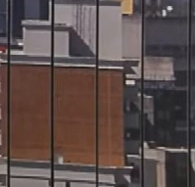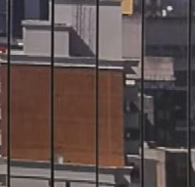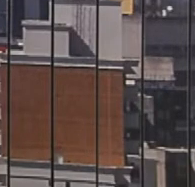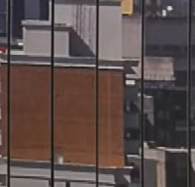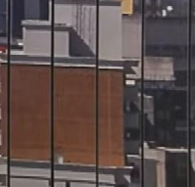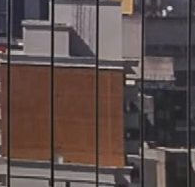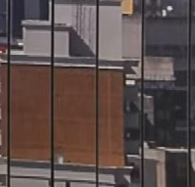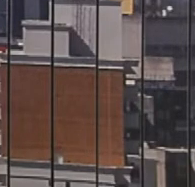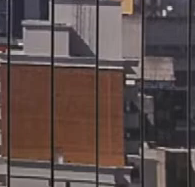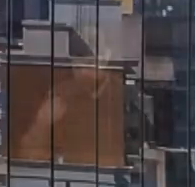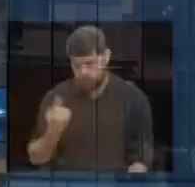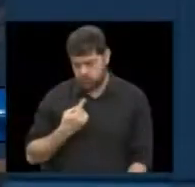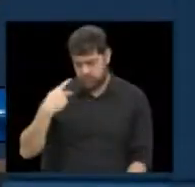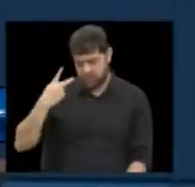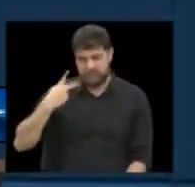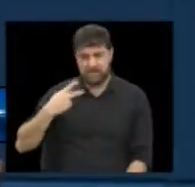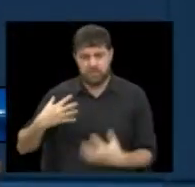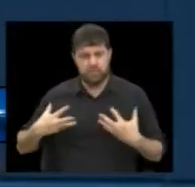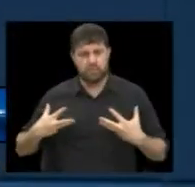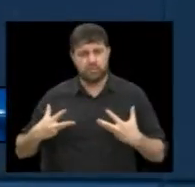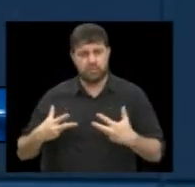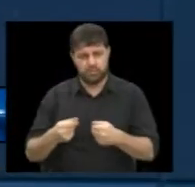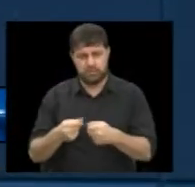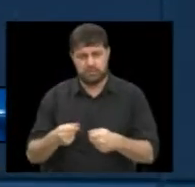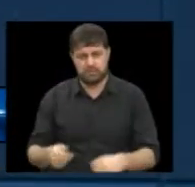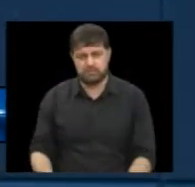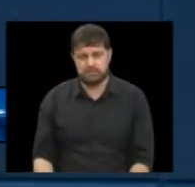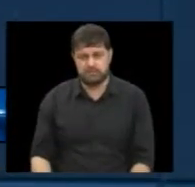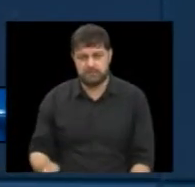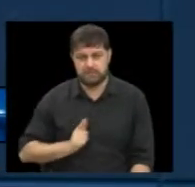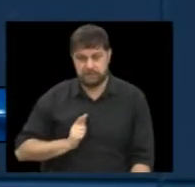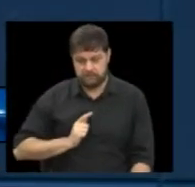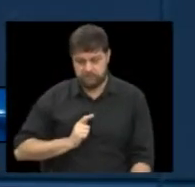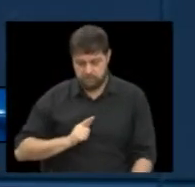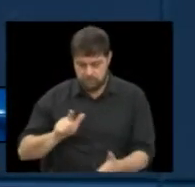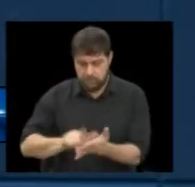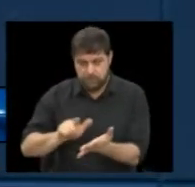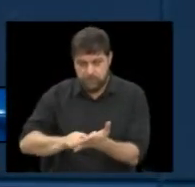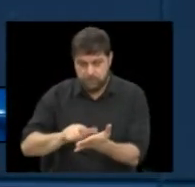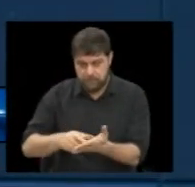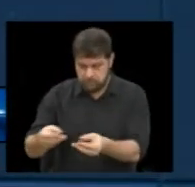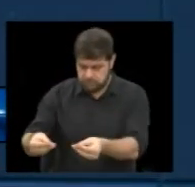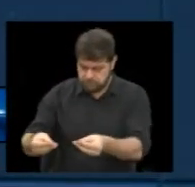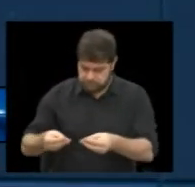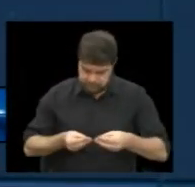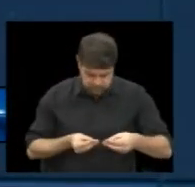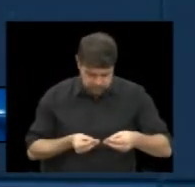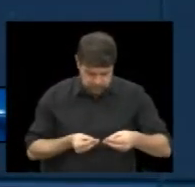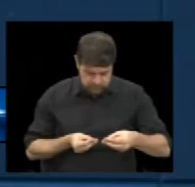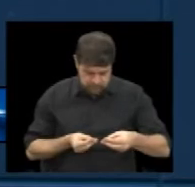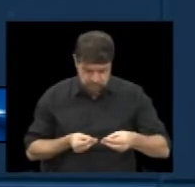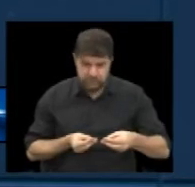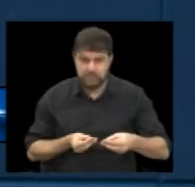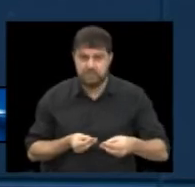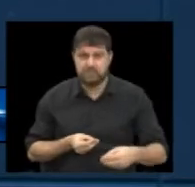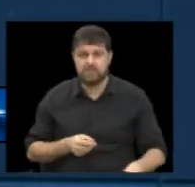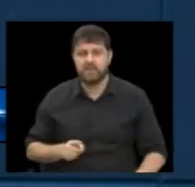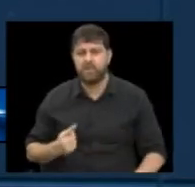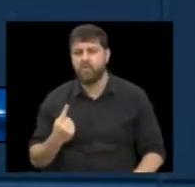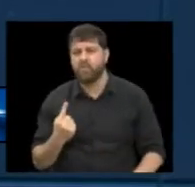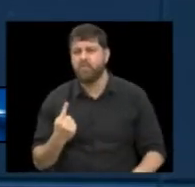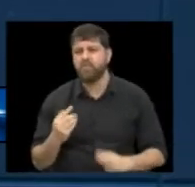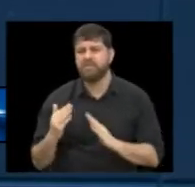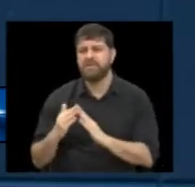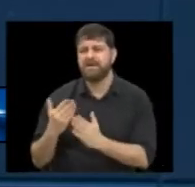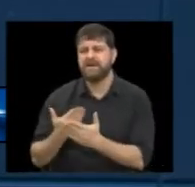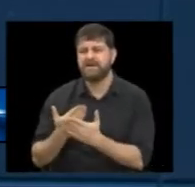merenda escolar. Olha só. O vereador Marcelo Silva usou uma parte dos 5 minutos do pequeno expediente para divulgar um comunicado enviado